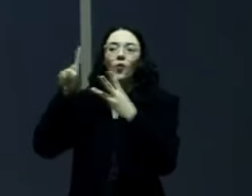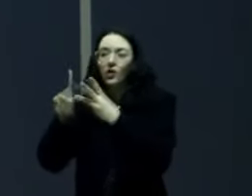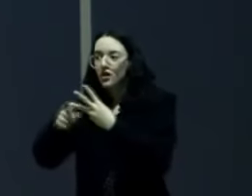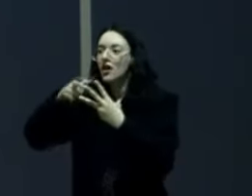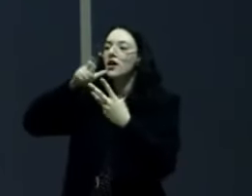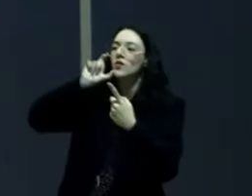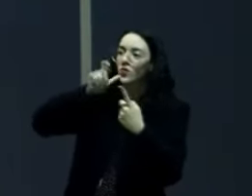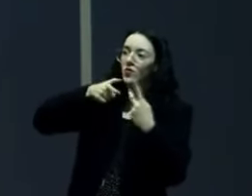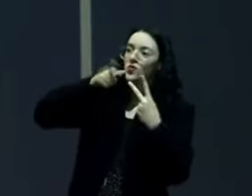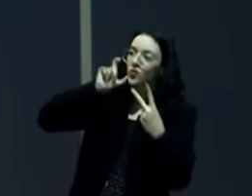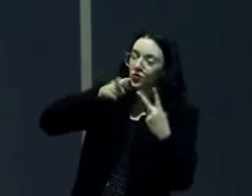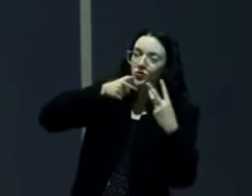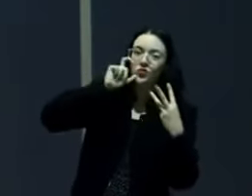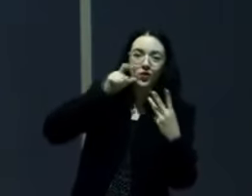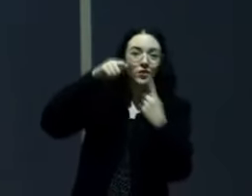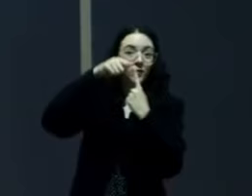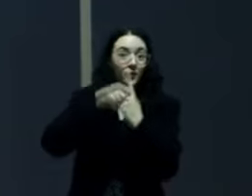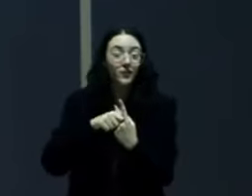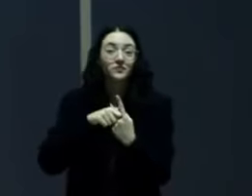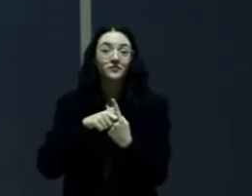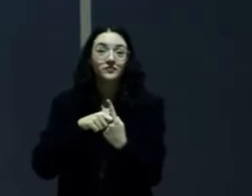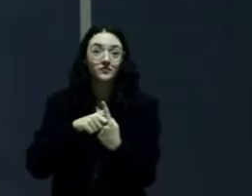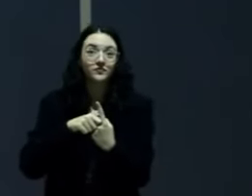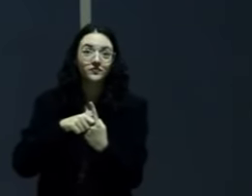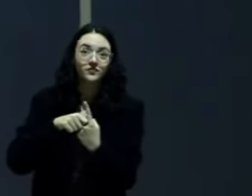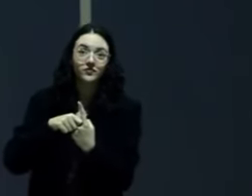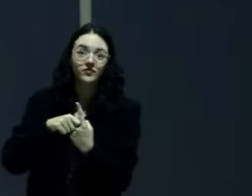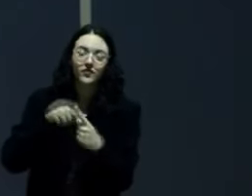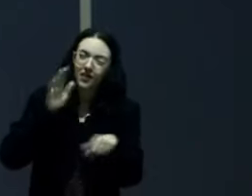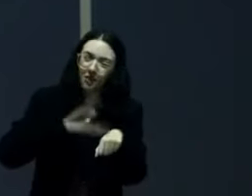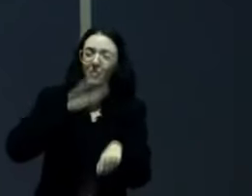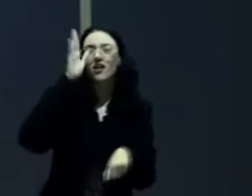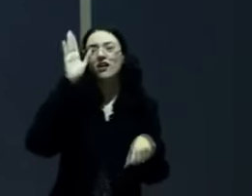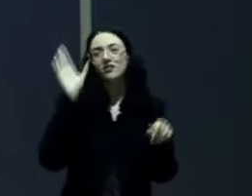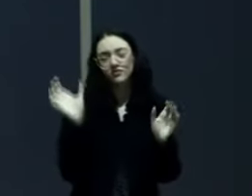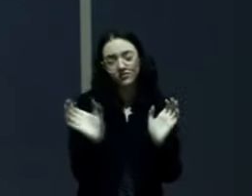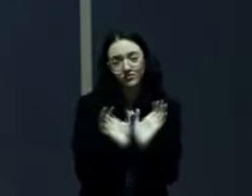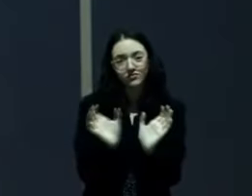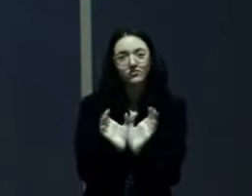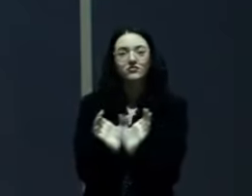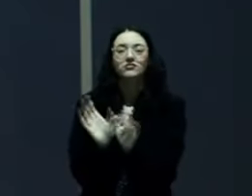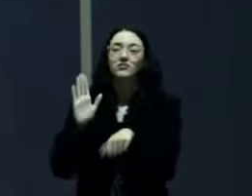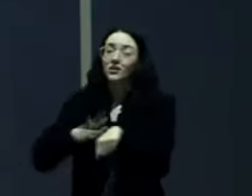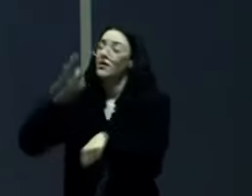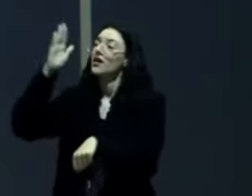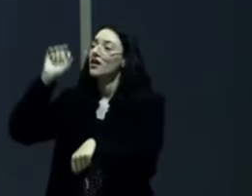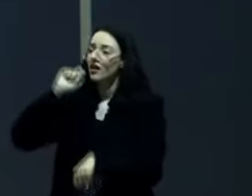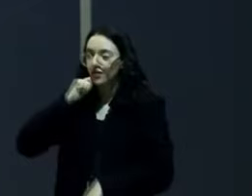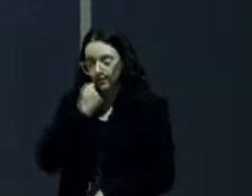às vezes pode entender que é um culto a mais, é mais uma ceia. E